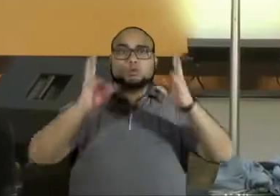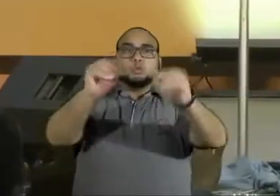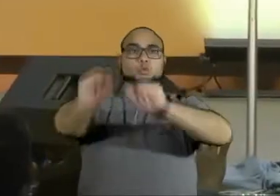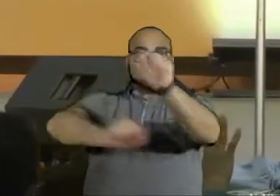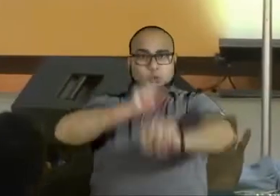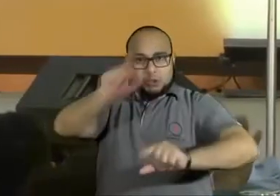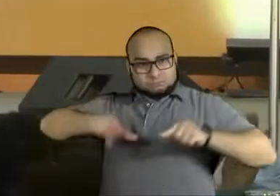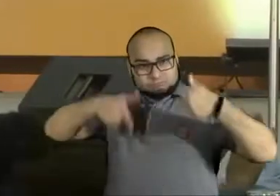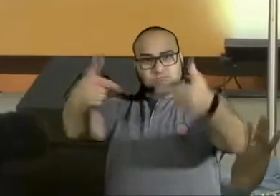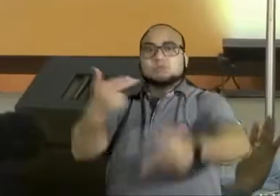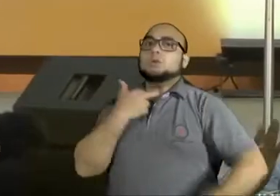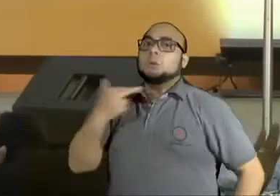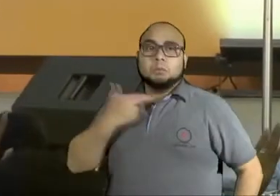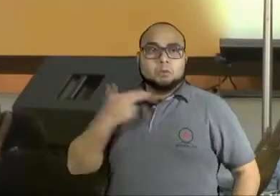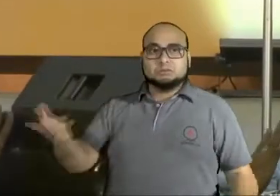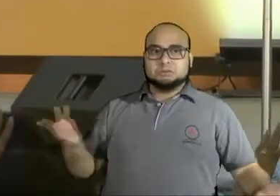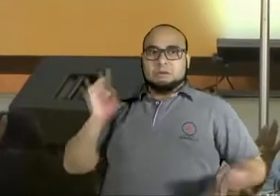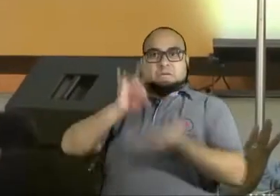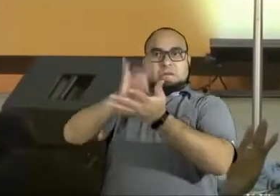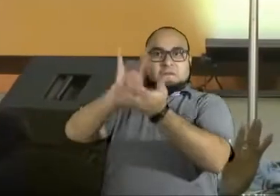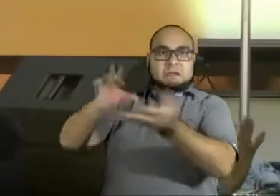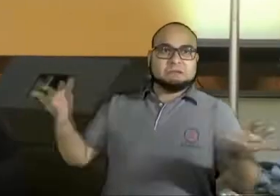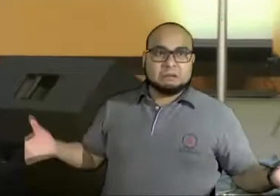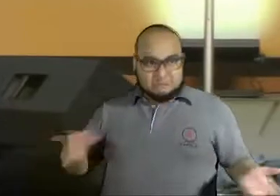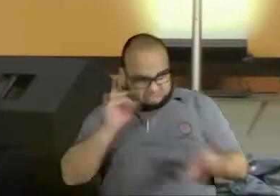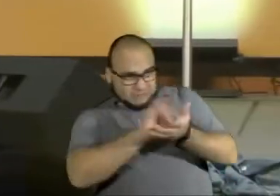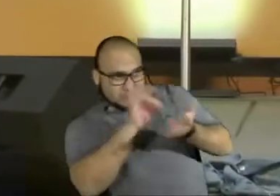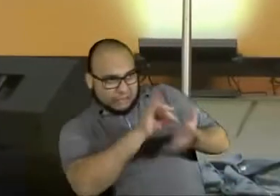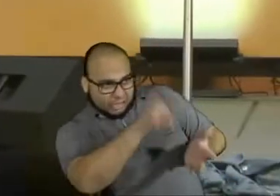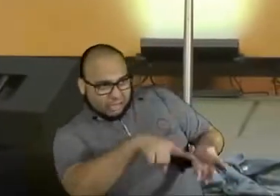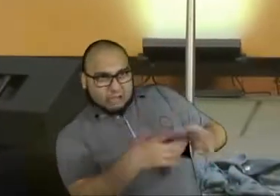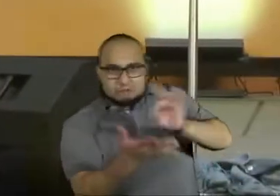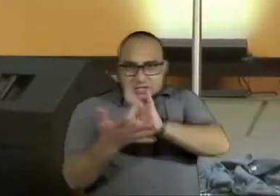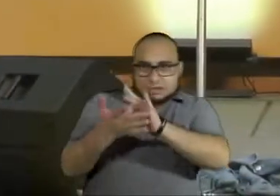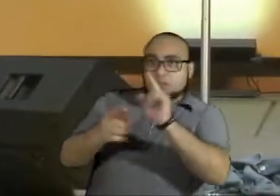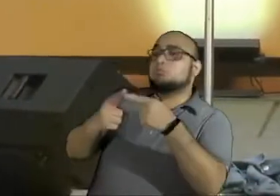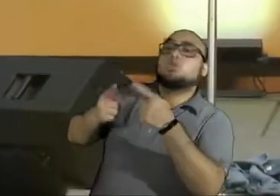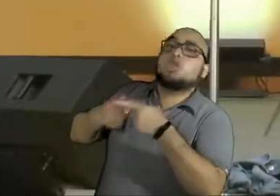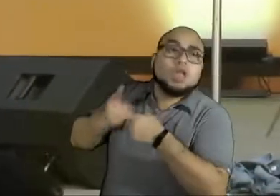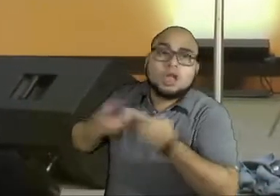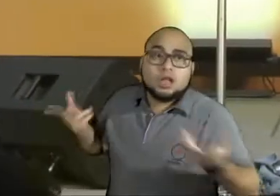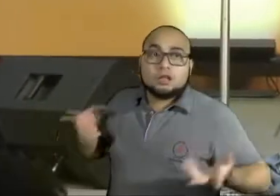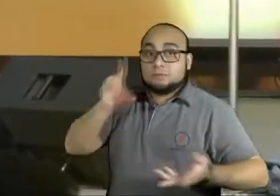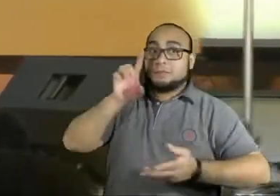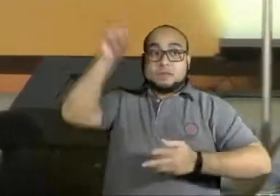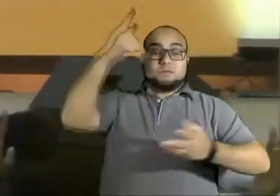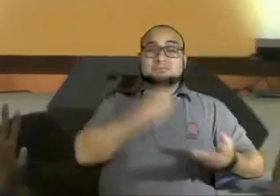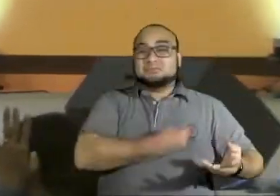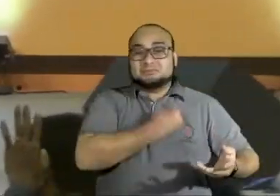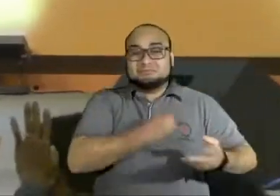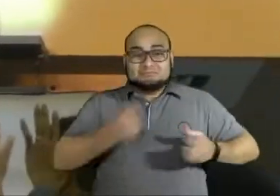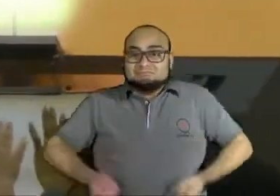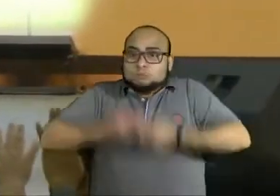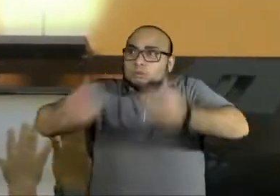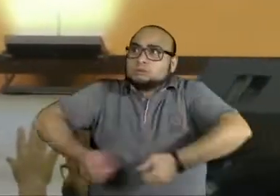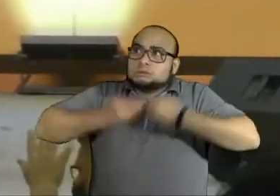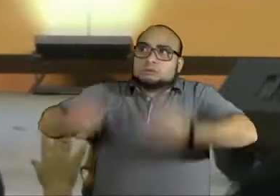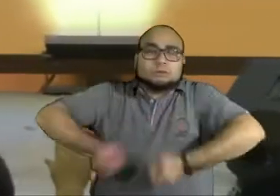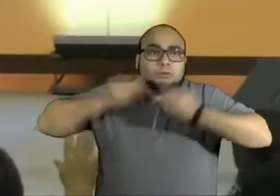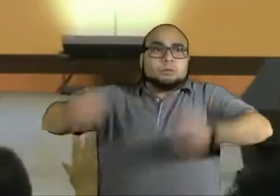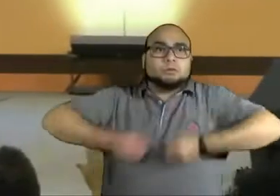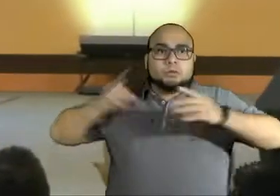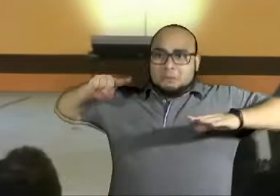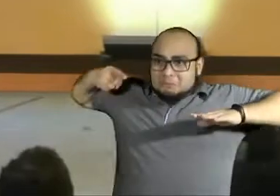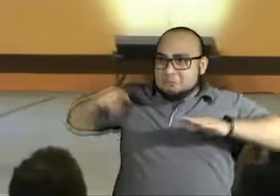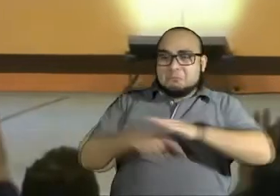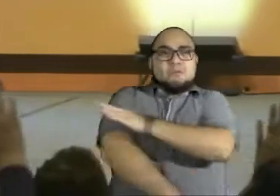é verdade? É verdade. Porque o autor da carta aos Hebreus diz que ela é viva, eficaz, mais penetrante do que qualquer espada de